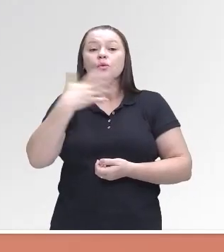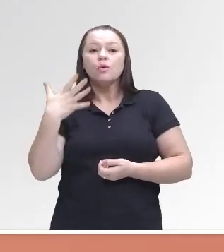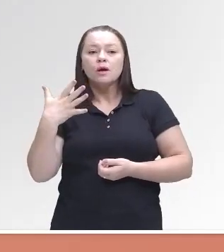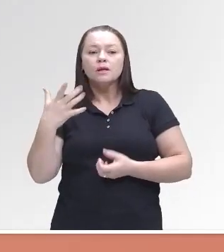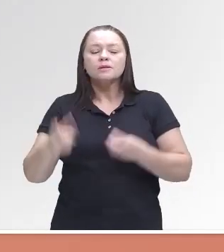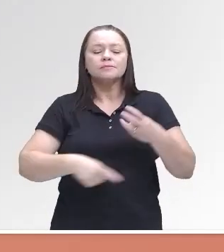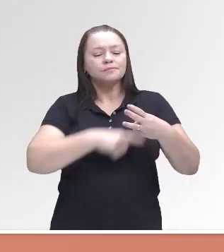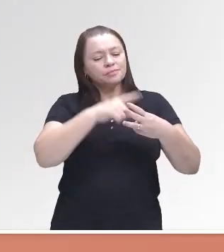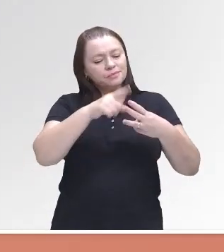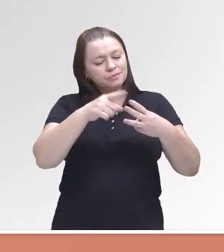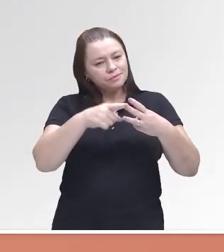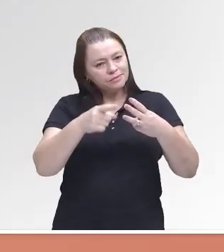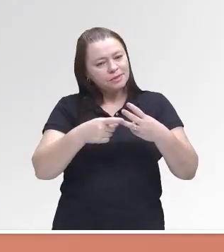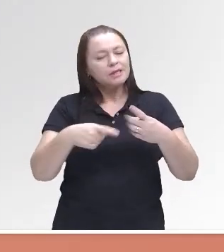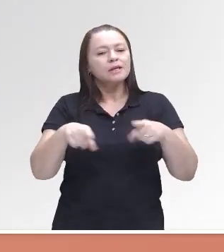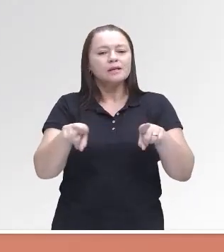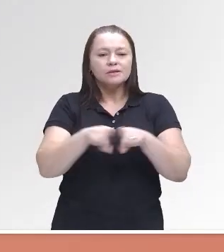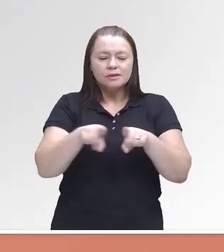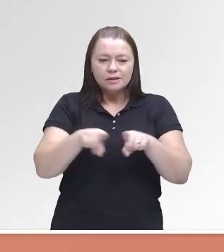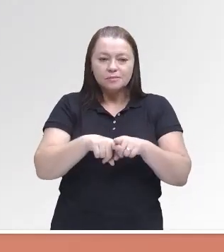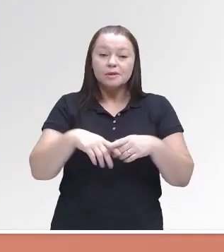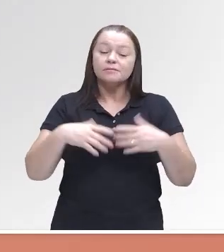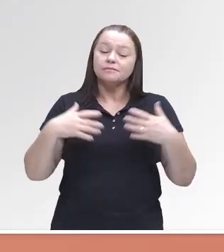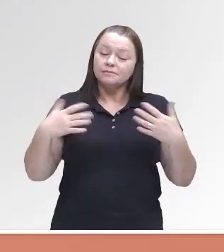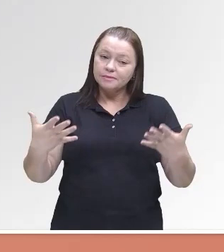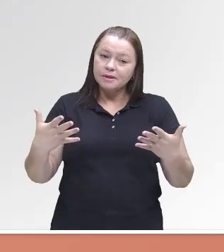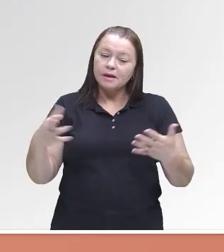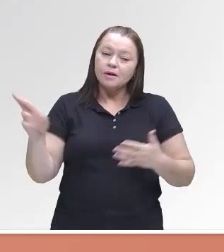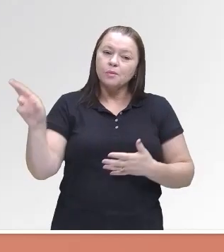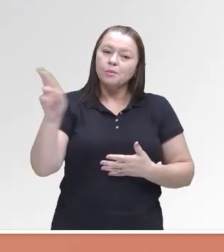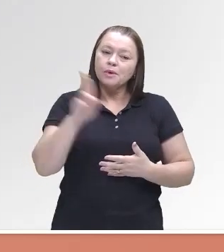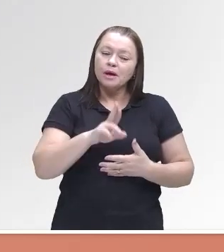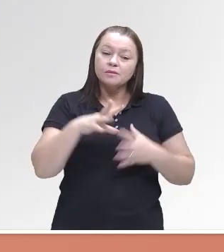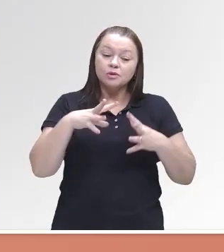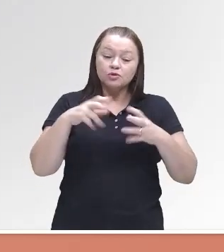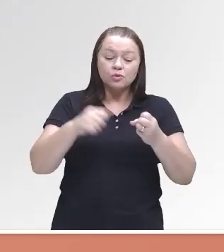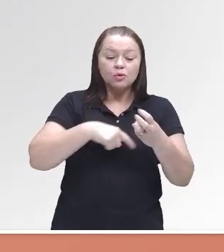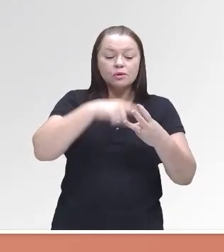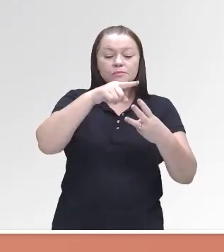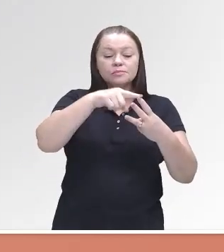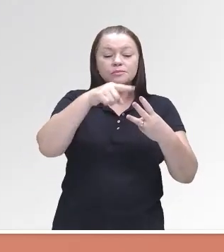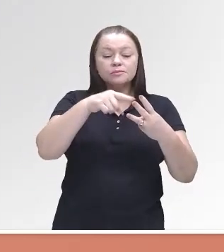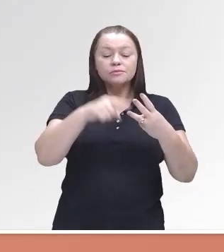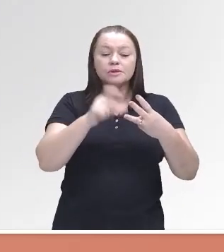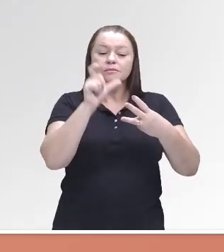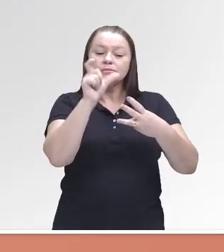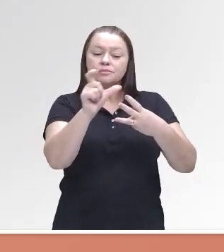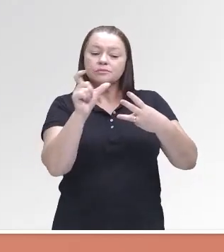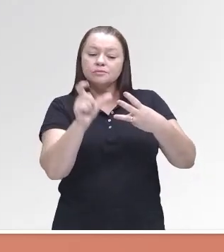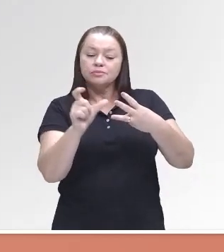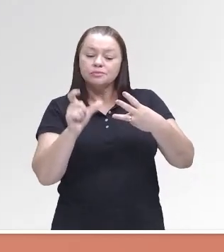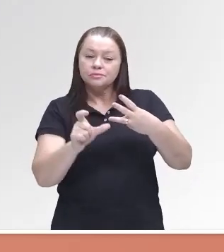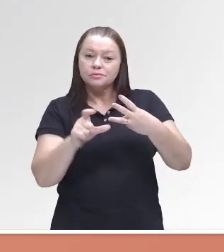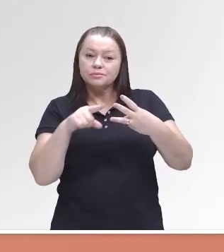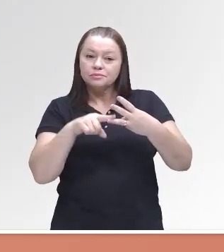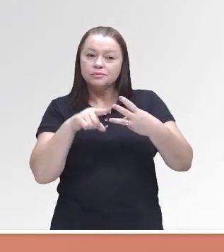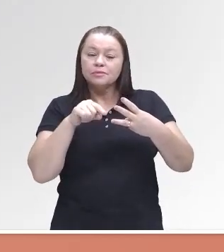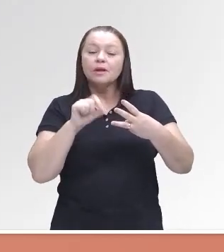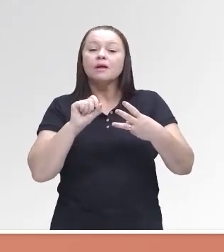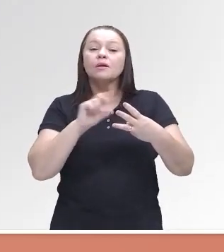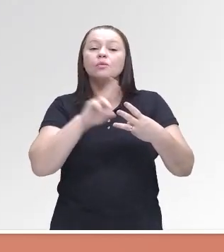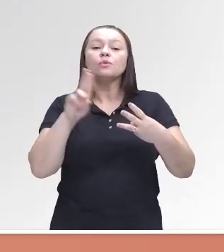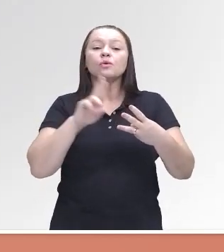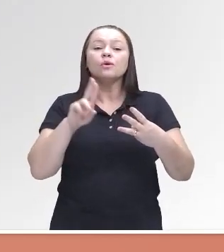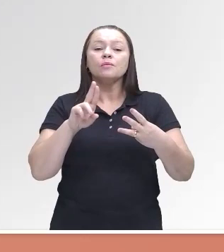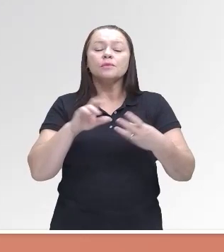sílabas? 3 sílabas. Logo, todas essas palavras são classificadas como